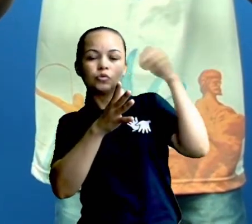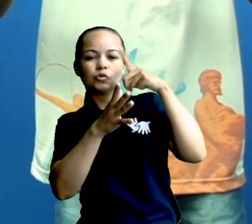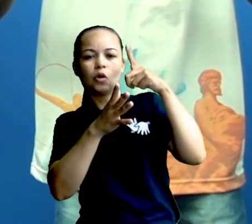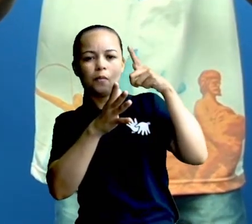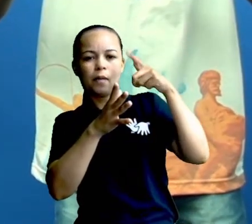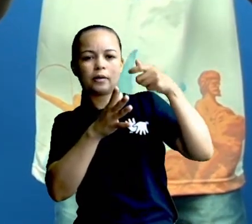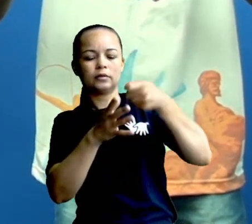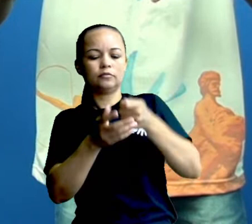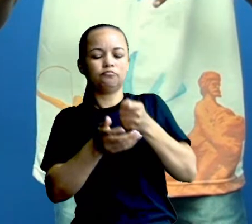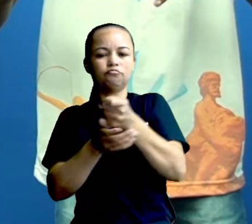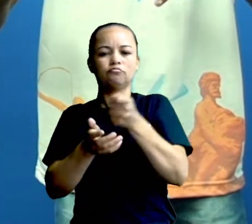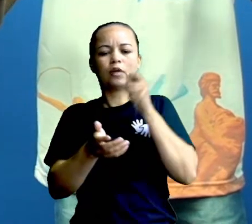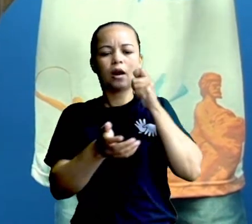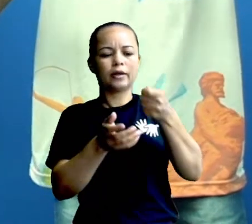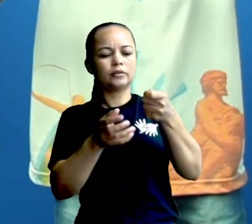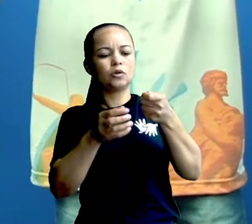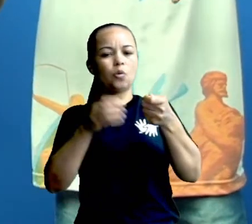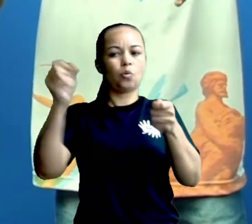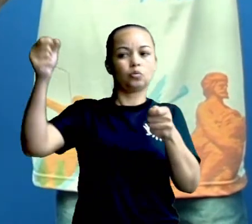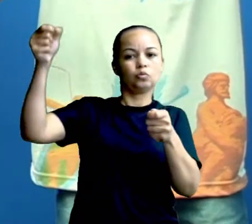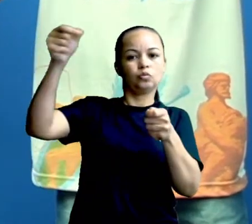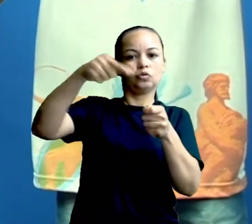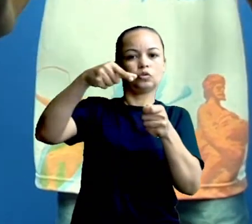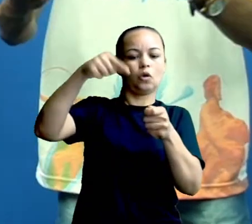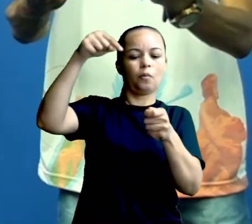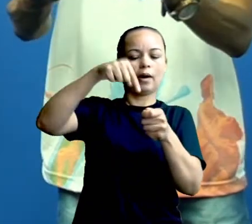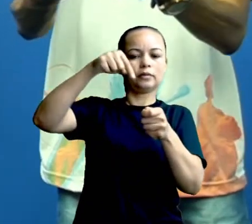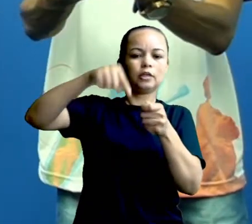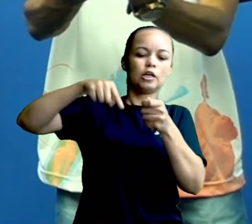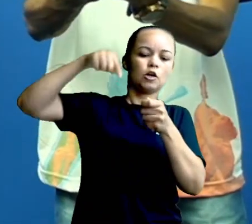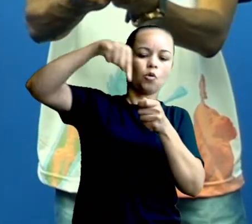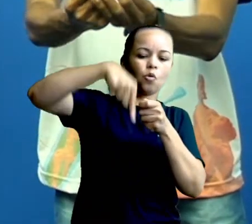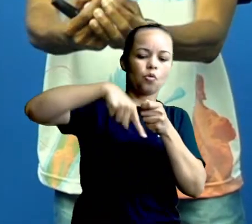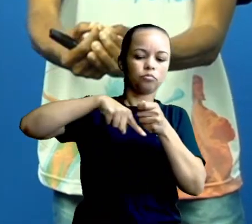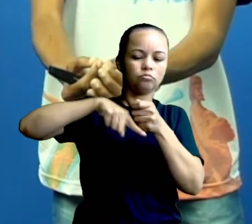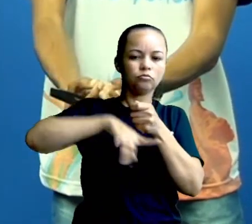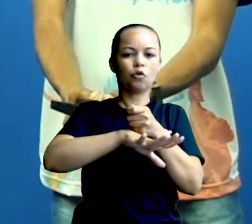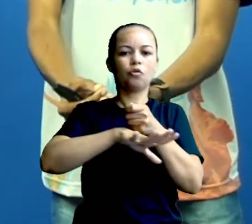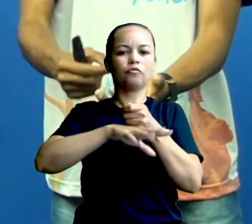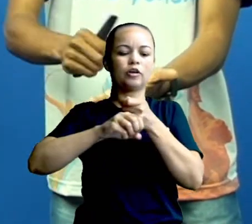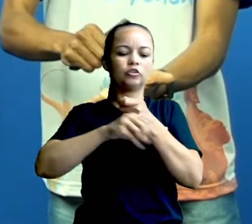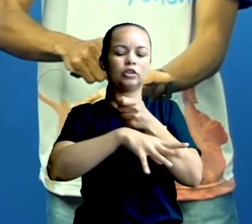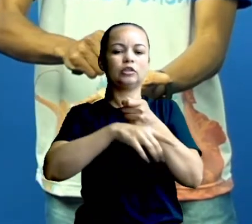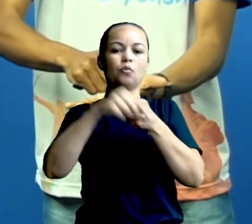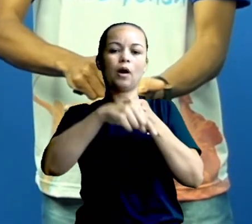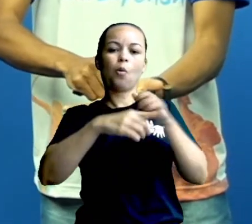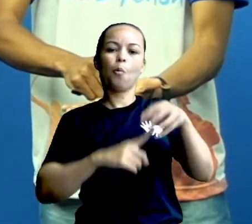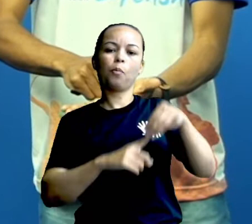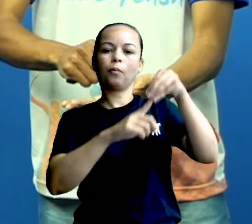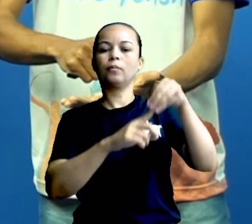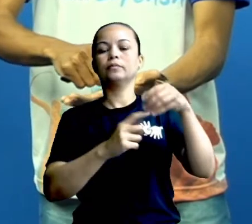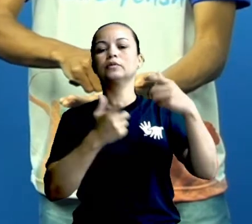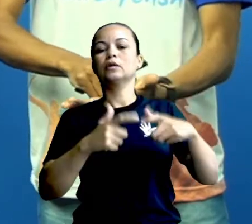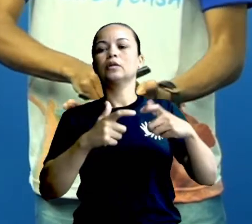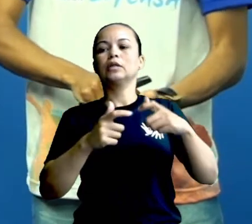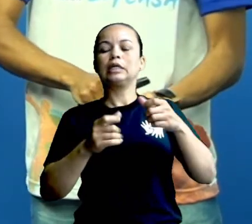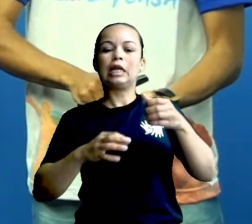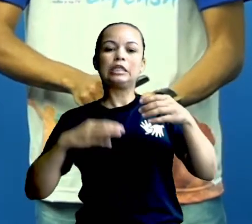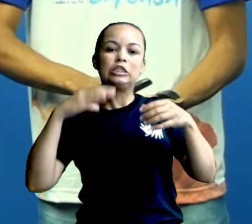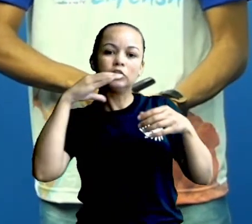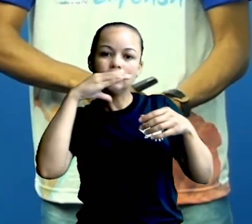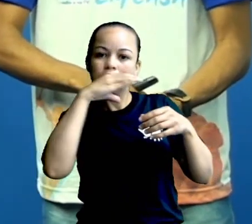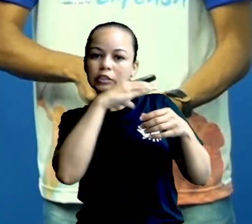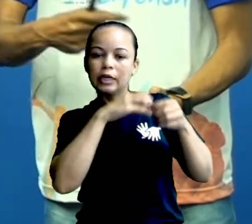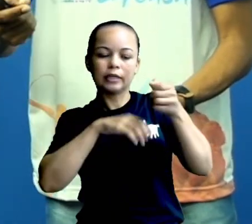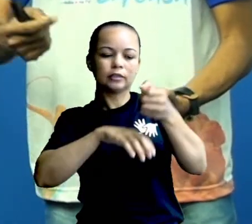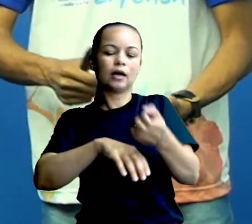lente da lupa, não na lanterna, desculpa, da lupa, tá? E esse raio é convergido apenas para um único ponto. E aquele ponto ele